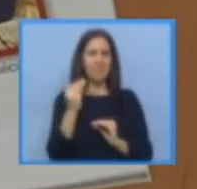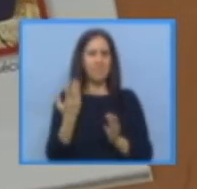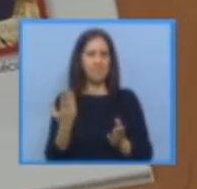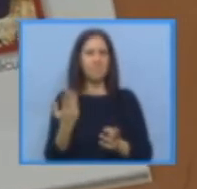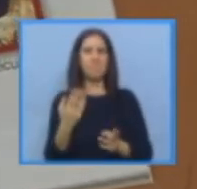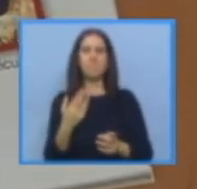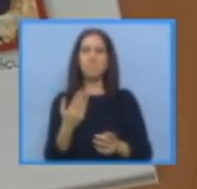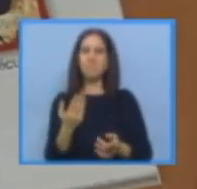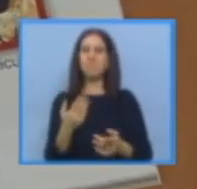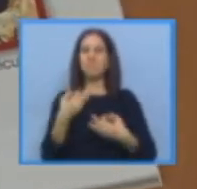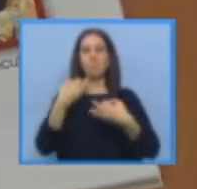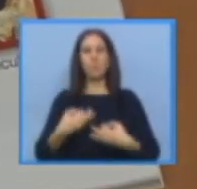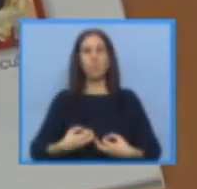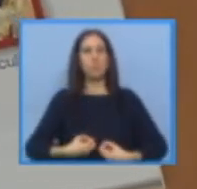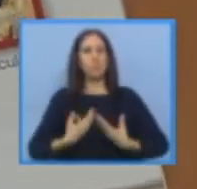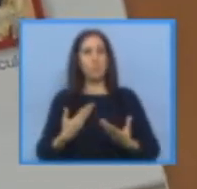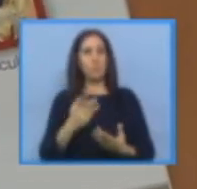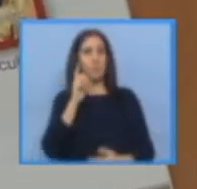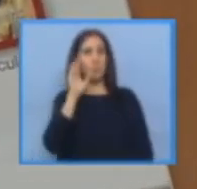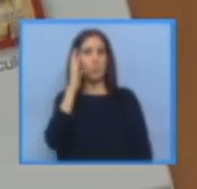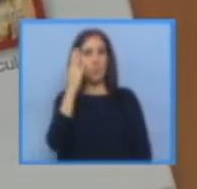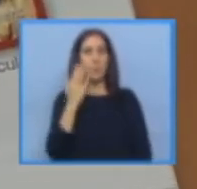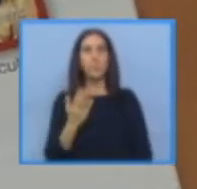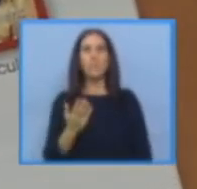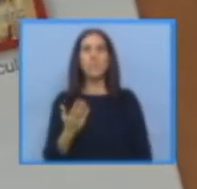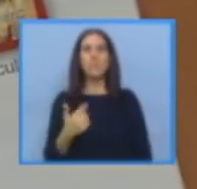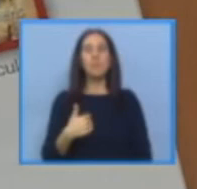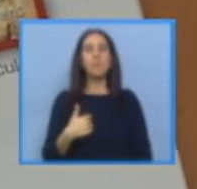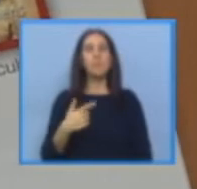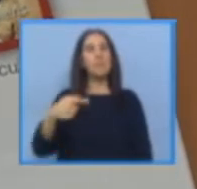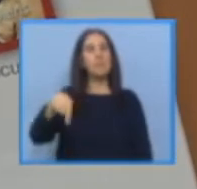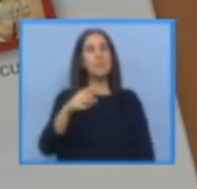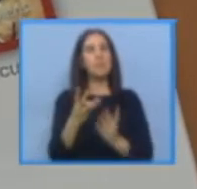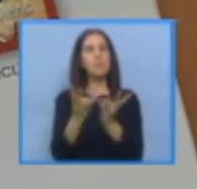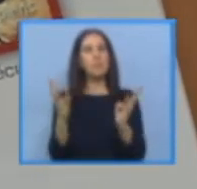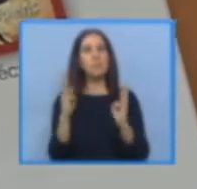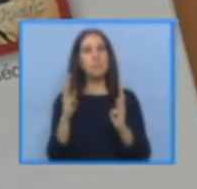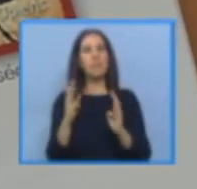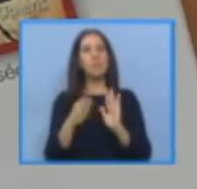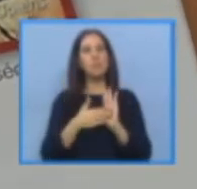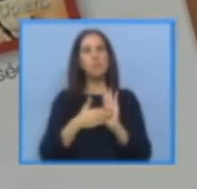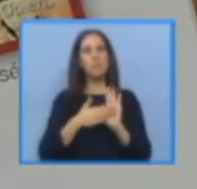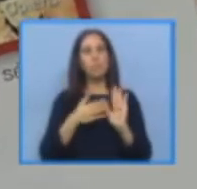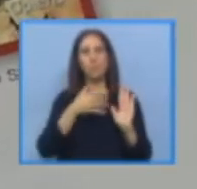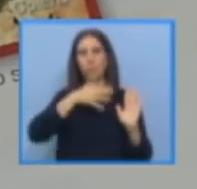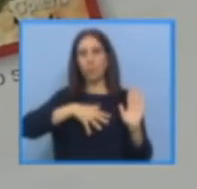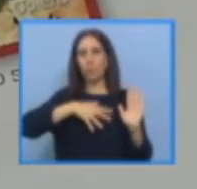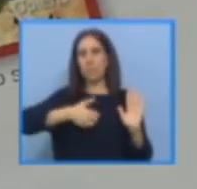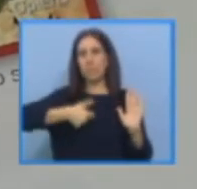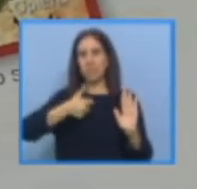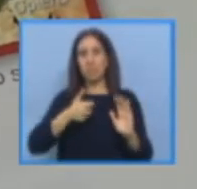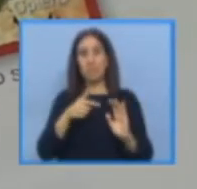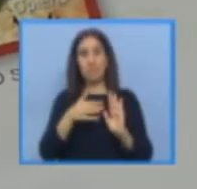Começam a tomar as suas posturas, que é importante. E eles também já olham muito ao testemunho. E